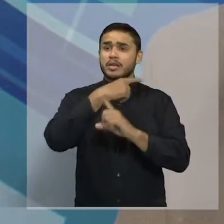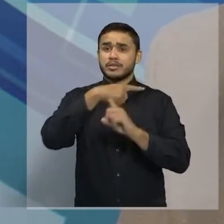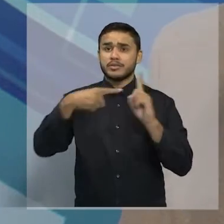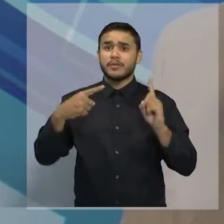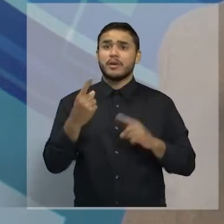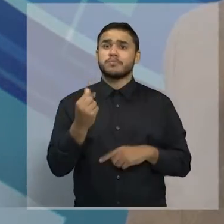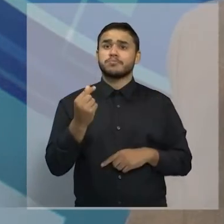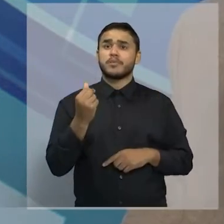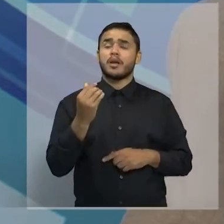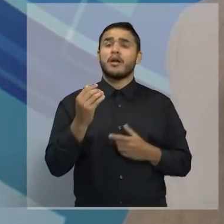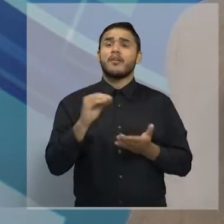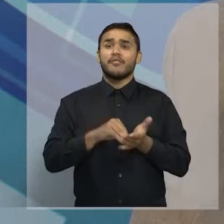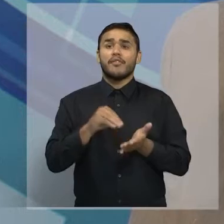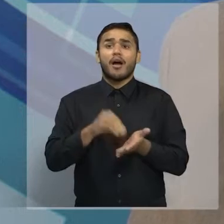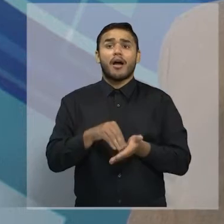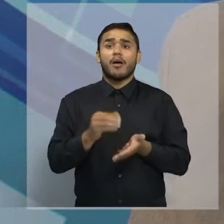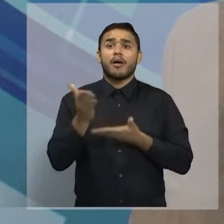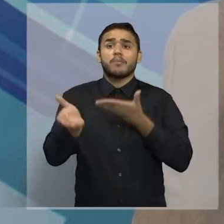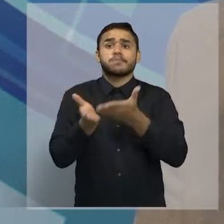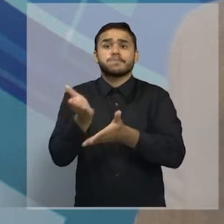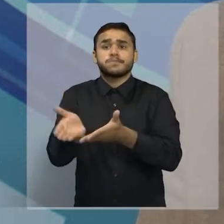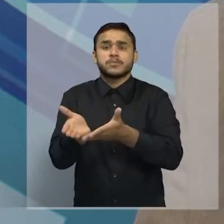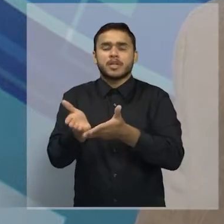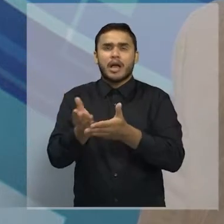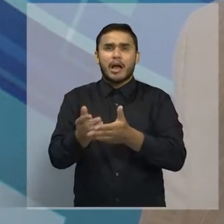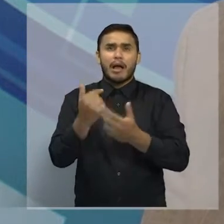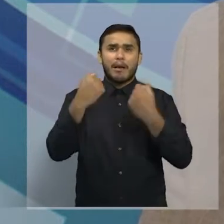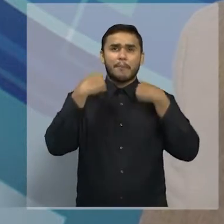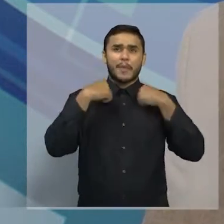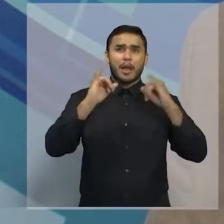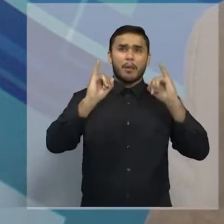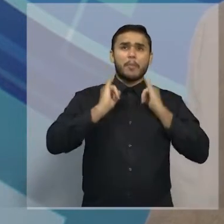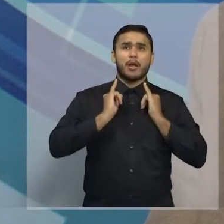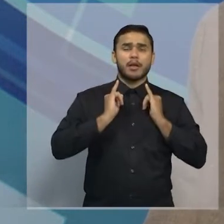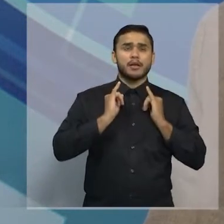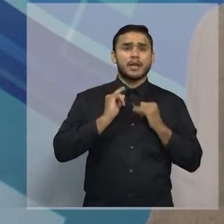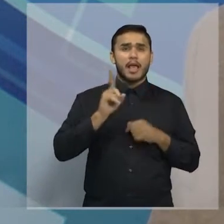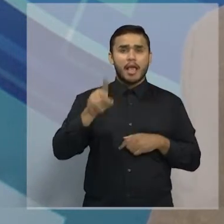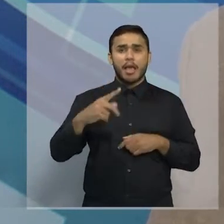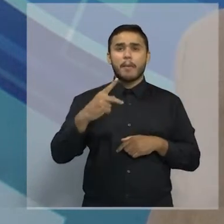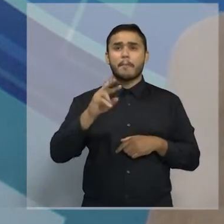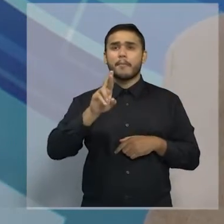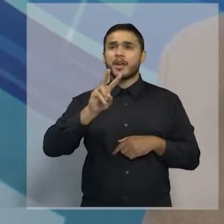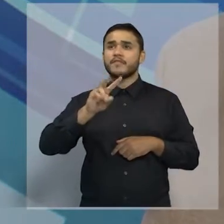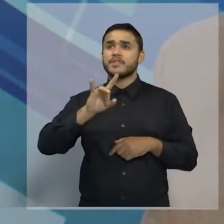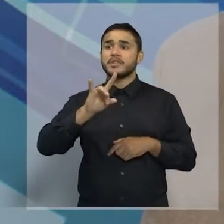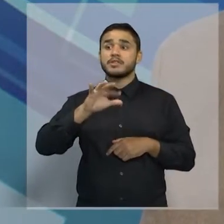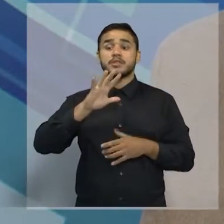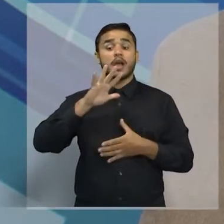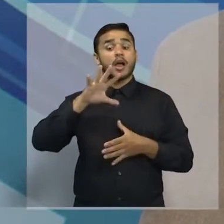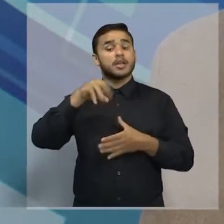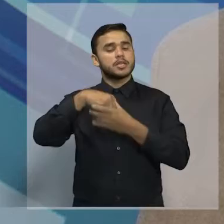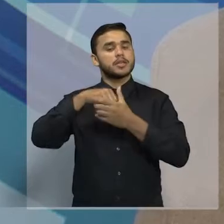de previdência. Qual é, então, a conclusão desse debate? É que